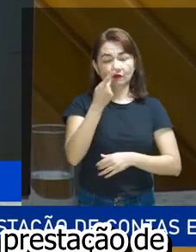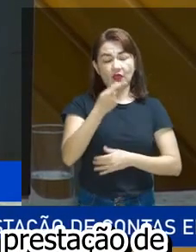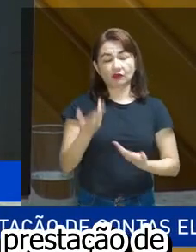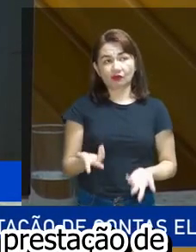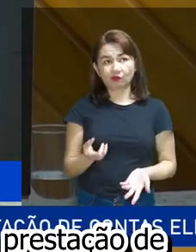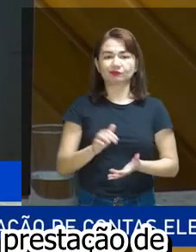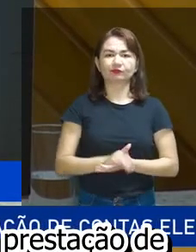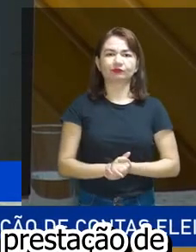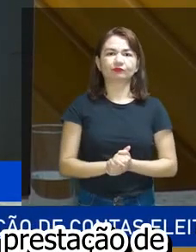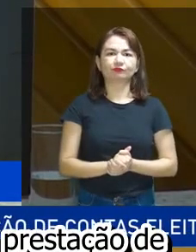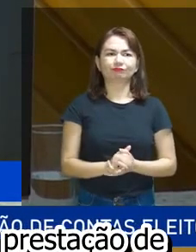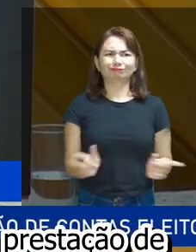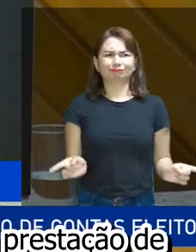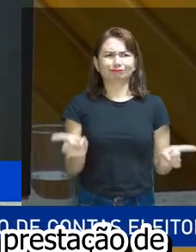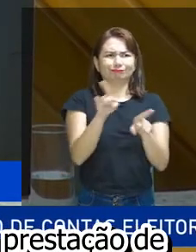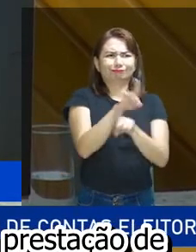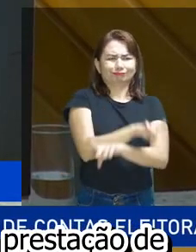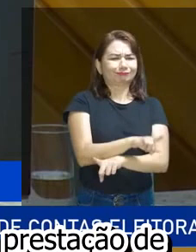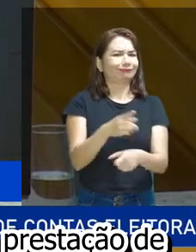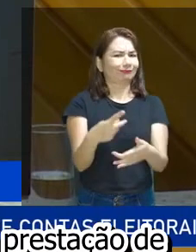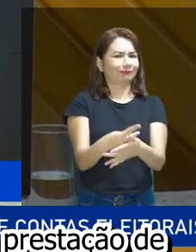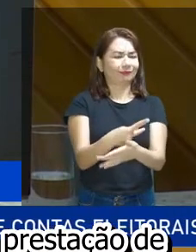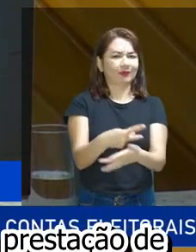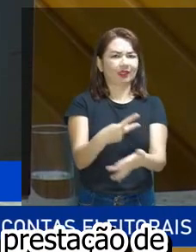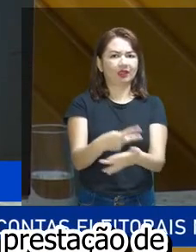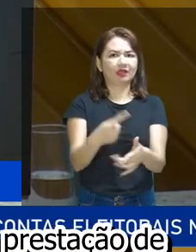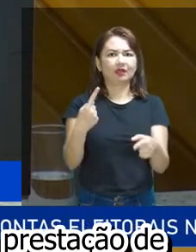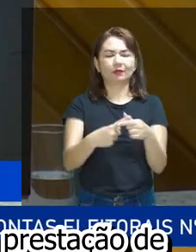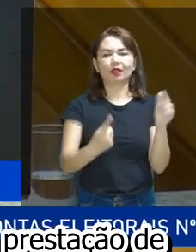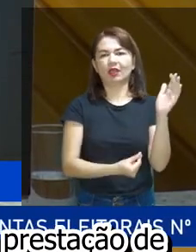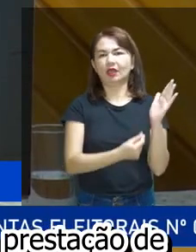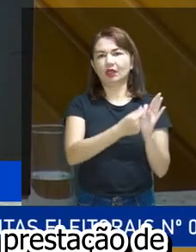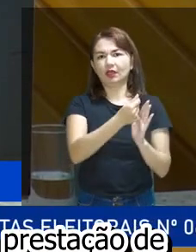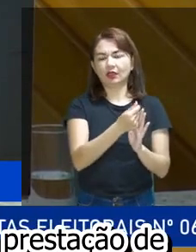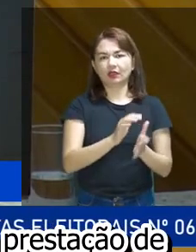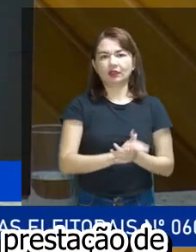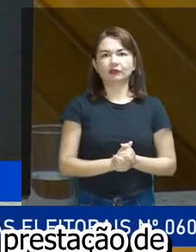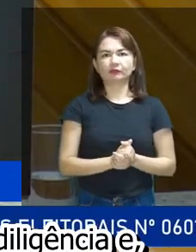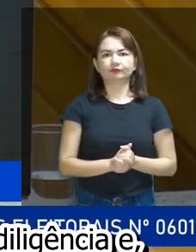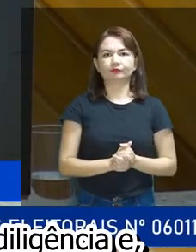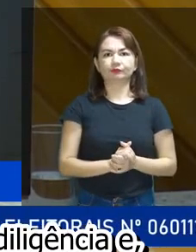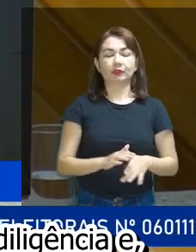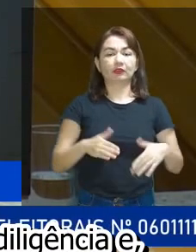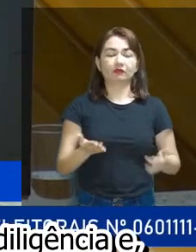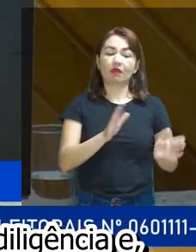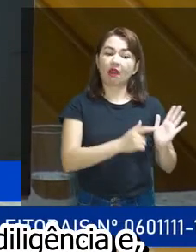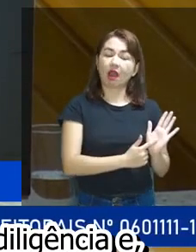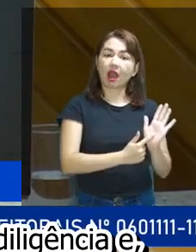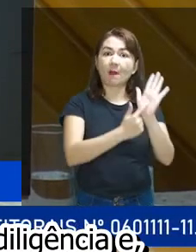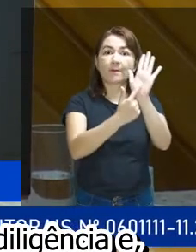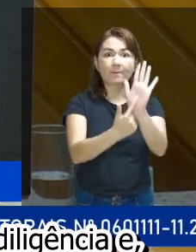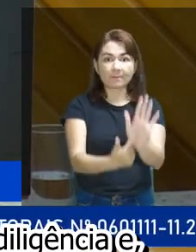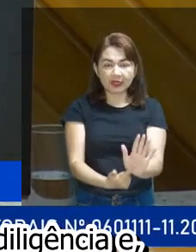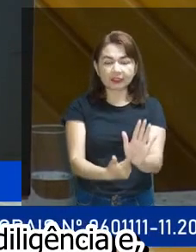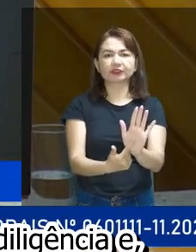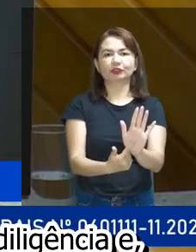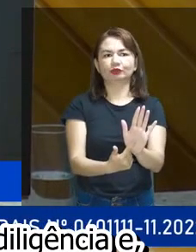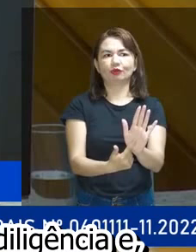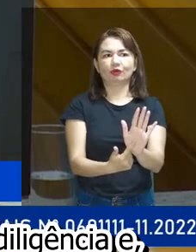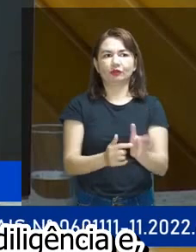decisão seria contraditória, pois reconhece que a prestação de contas retificadora foi apresentada ainda em face